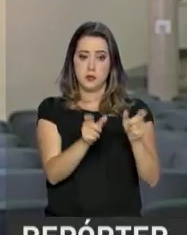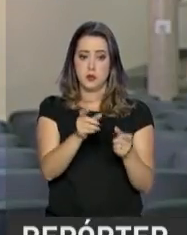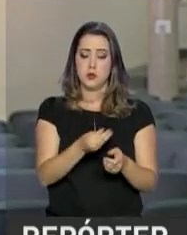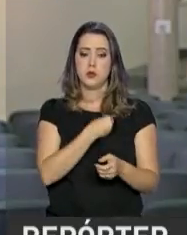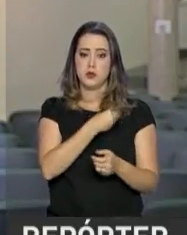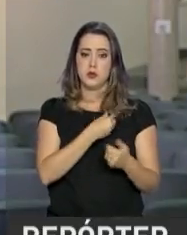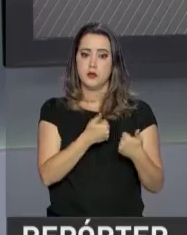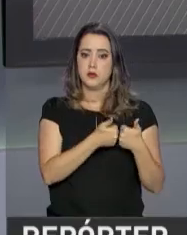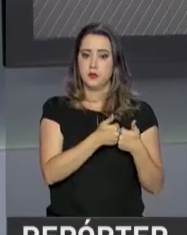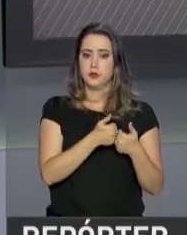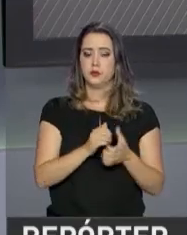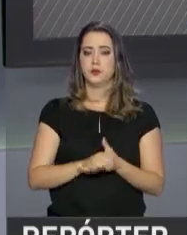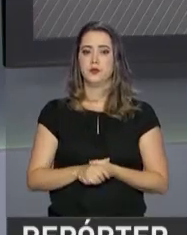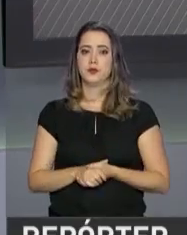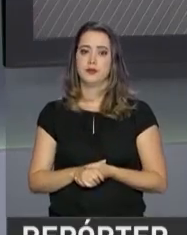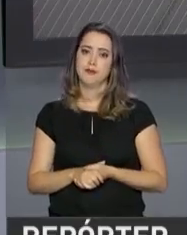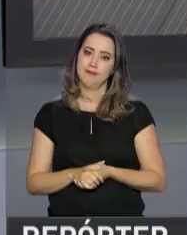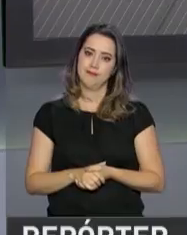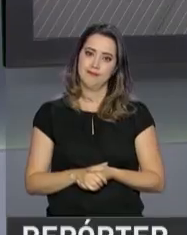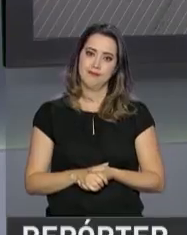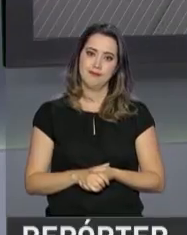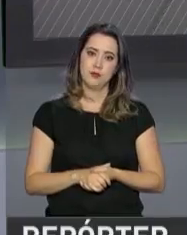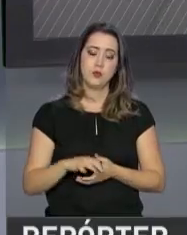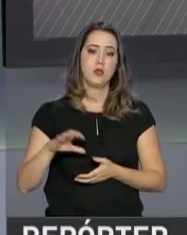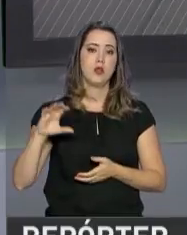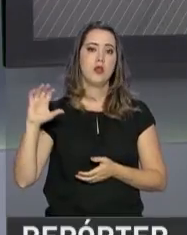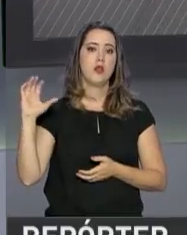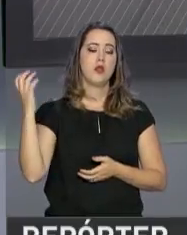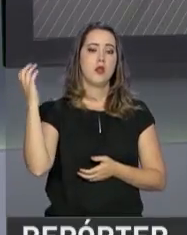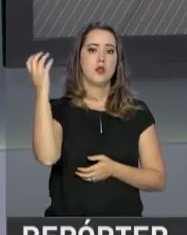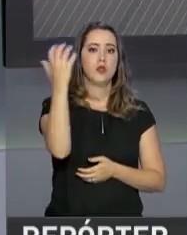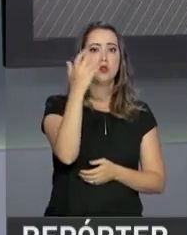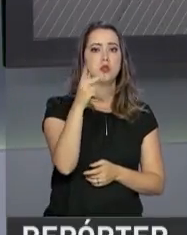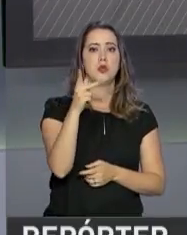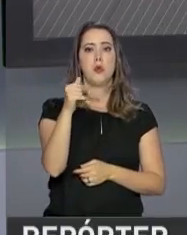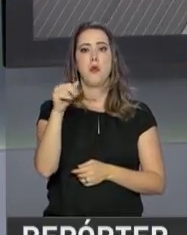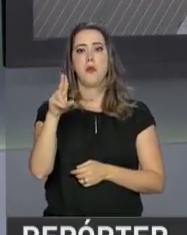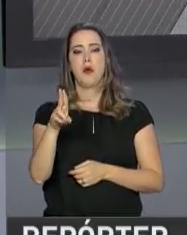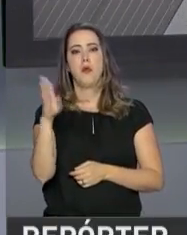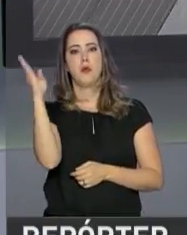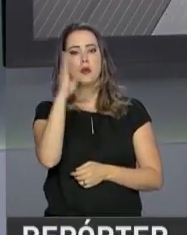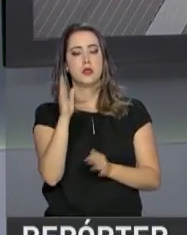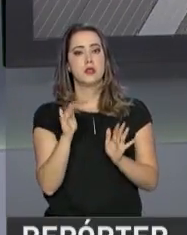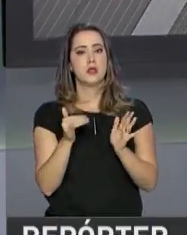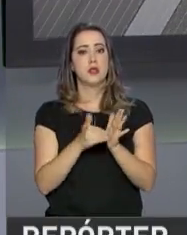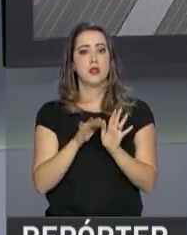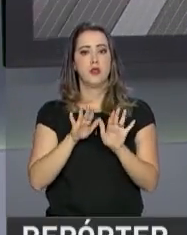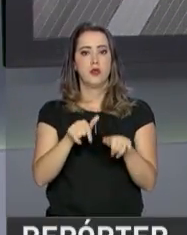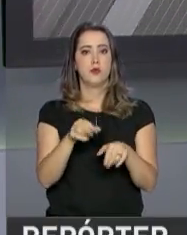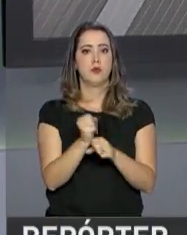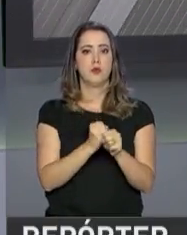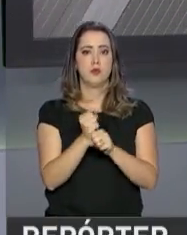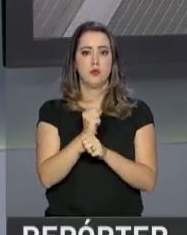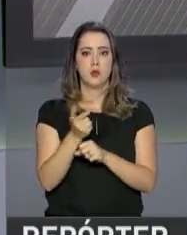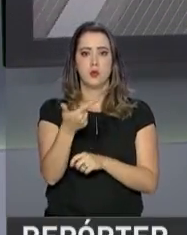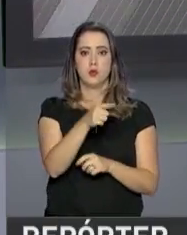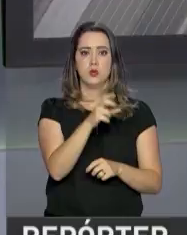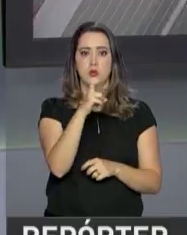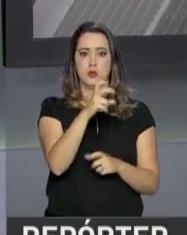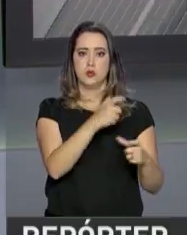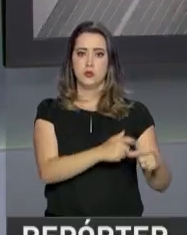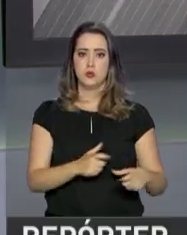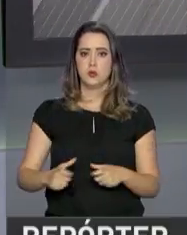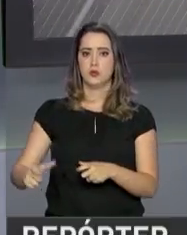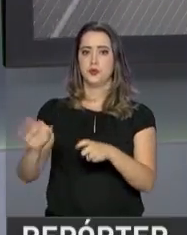toda a economia regional chapada dos veadeiros e pau brasil devem ser concedidos até o final deste ano para os outros cinco